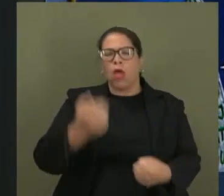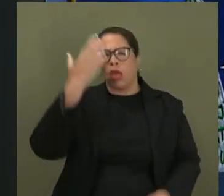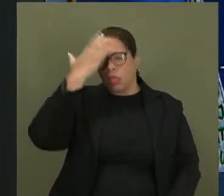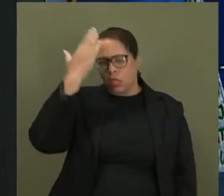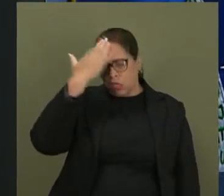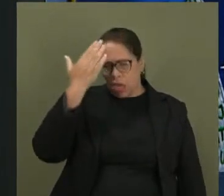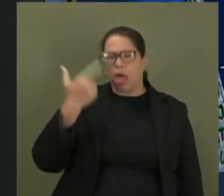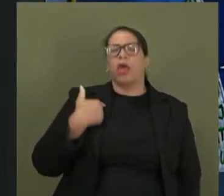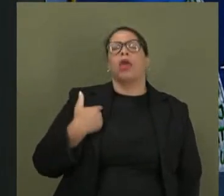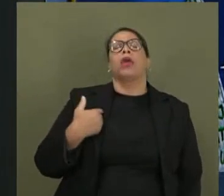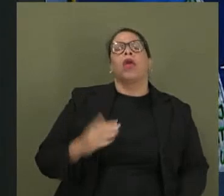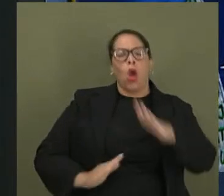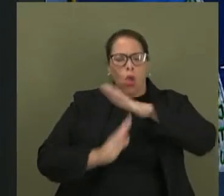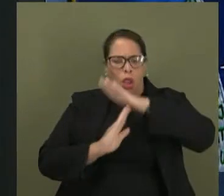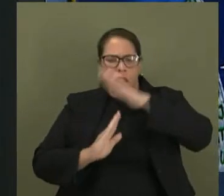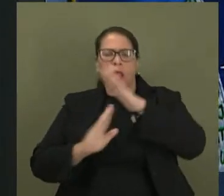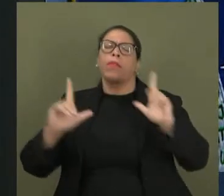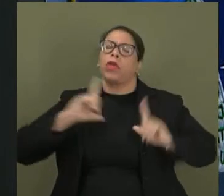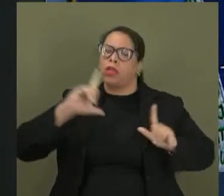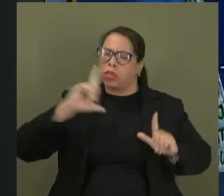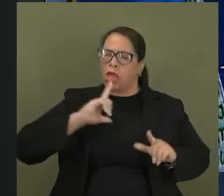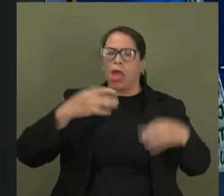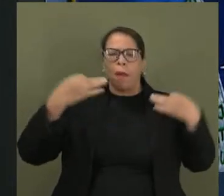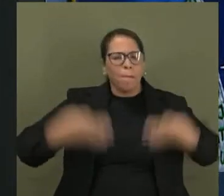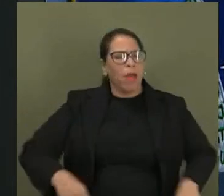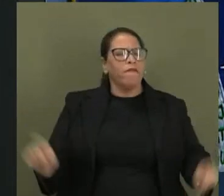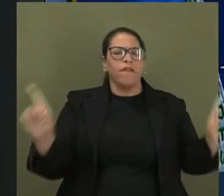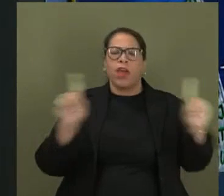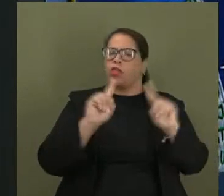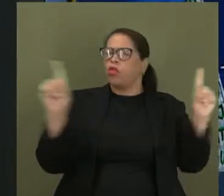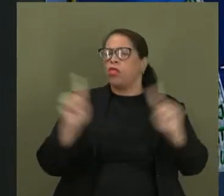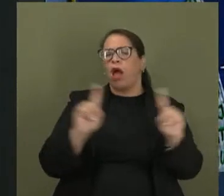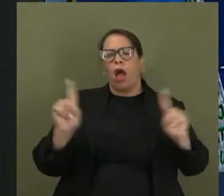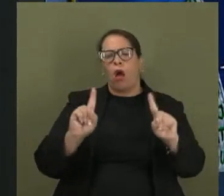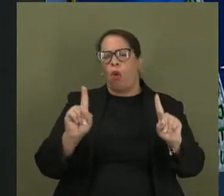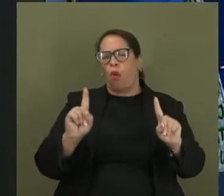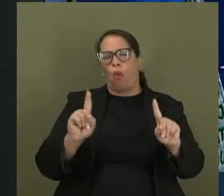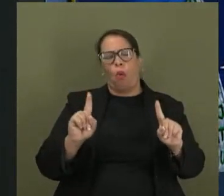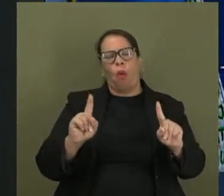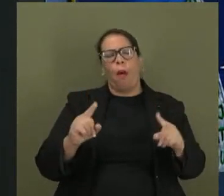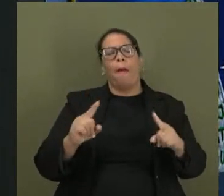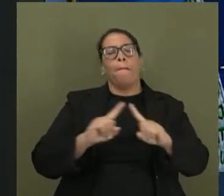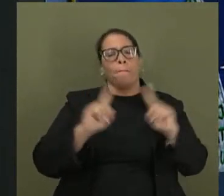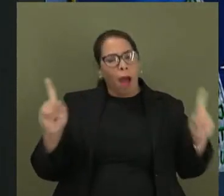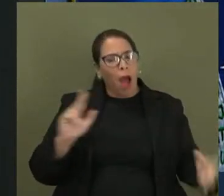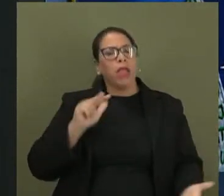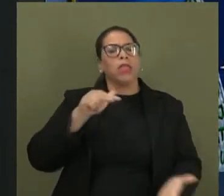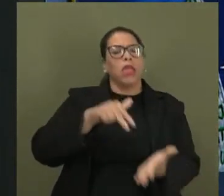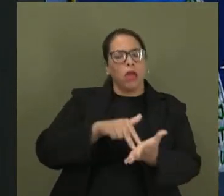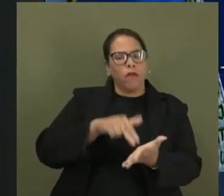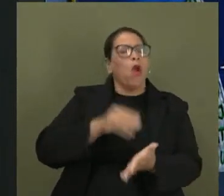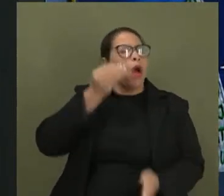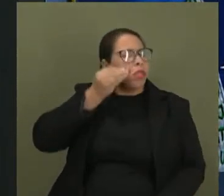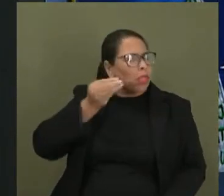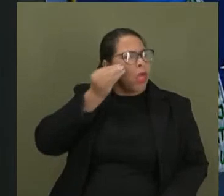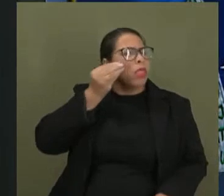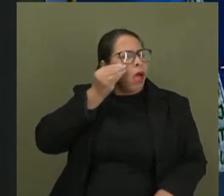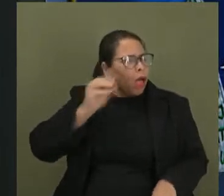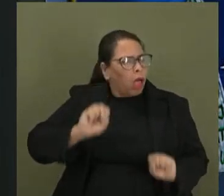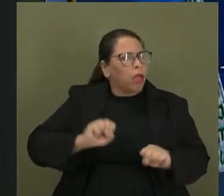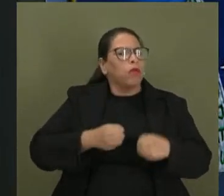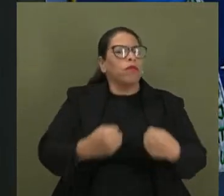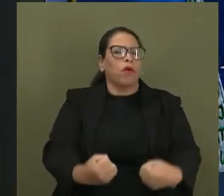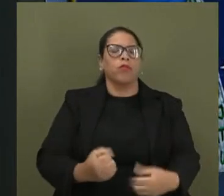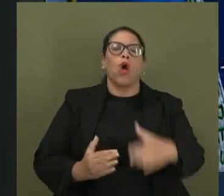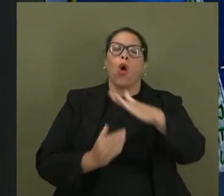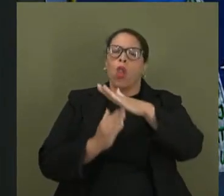minhas inúmeras limitações e imperfeições. Eu não sou melhor do que ninguém, mas venho me esforçando bastante, no